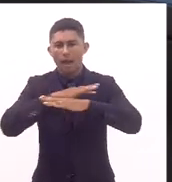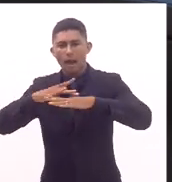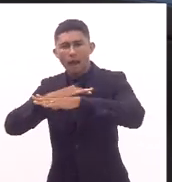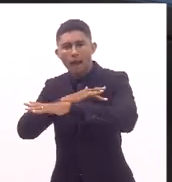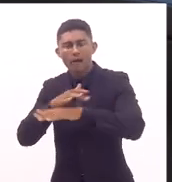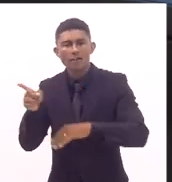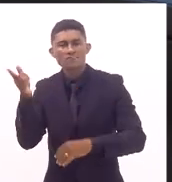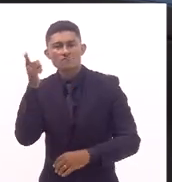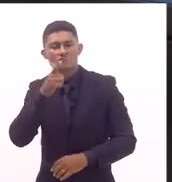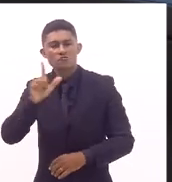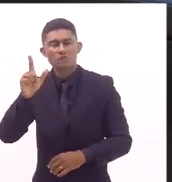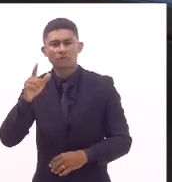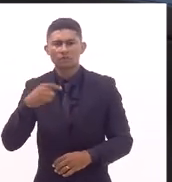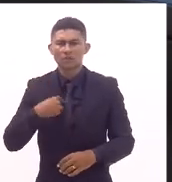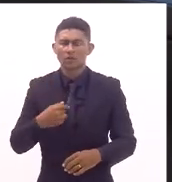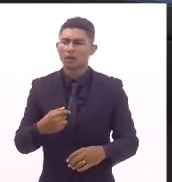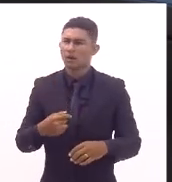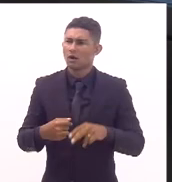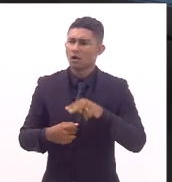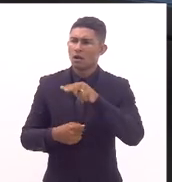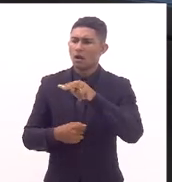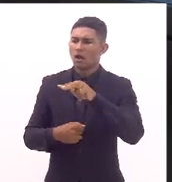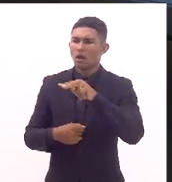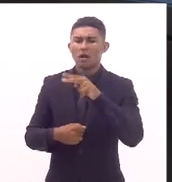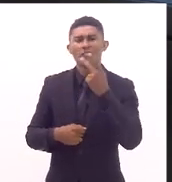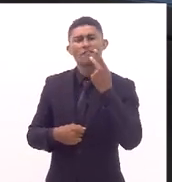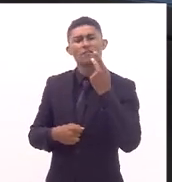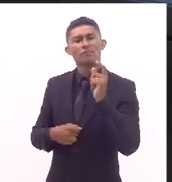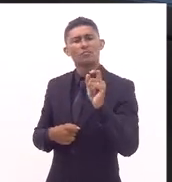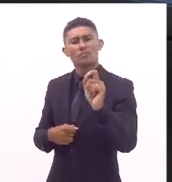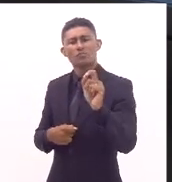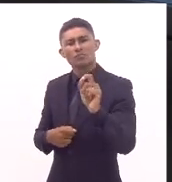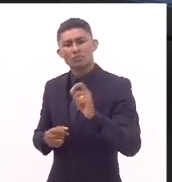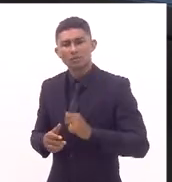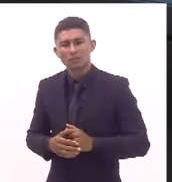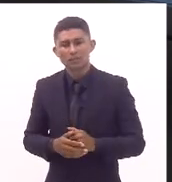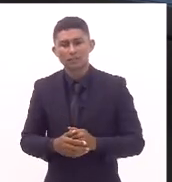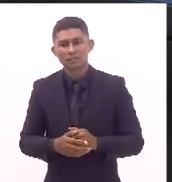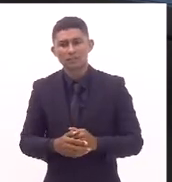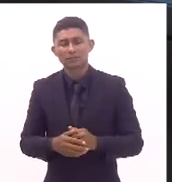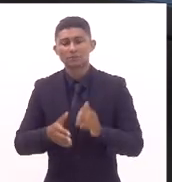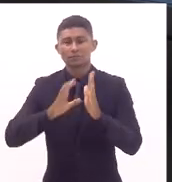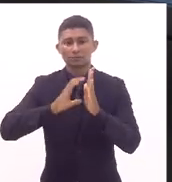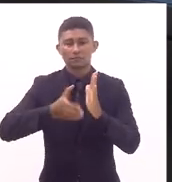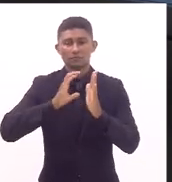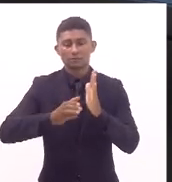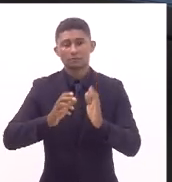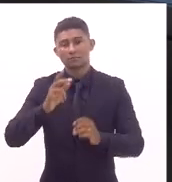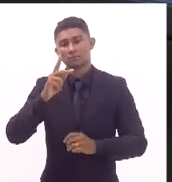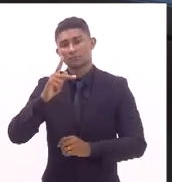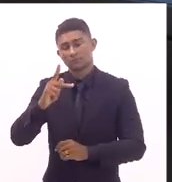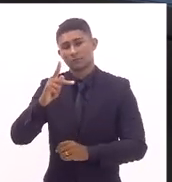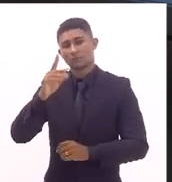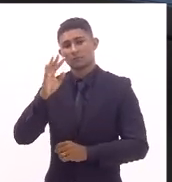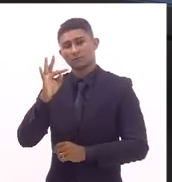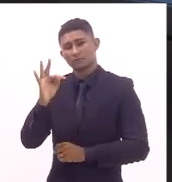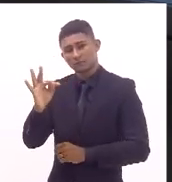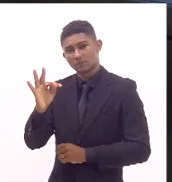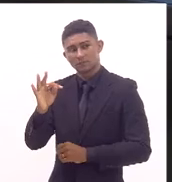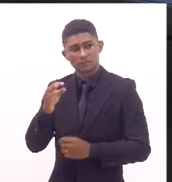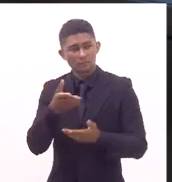e eu dizia com a minha visão e o PT não está